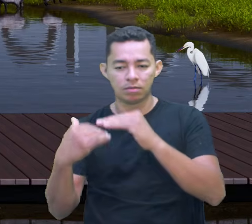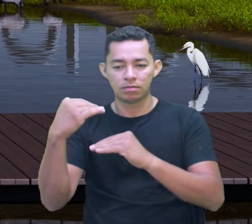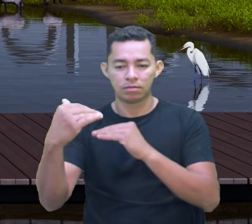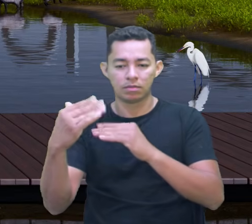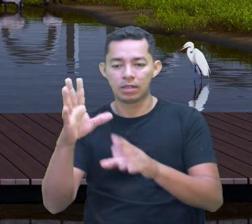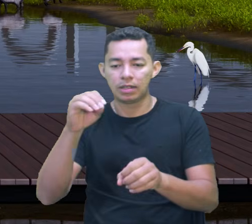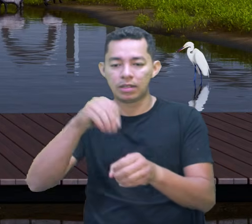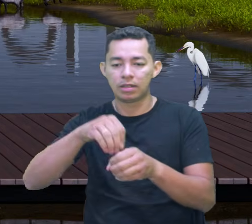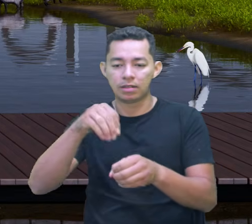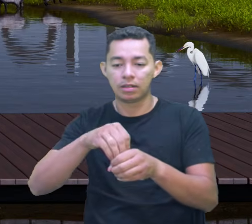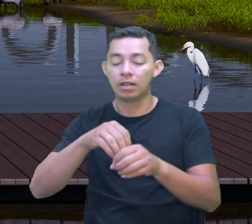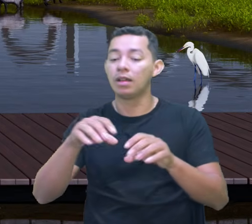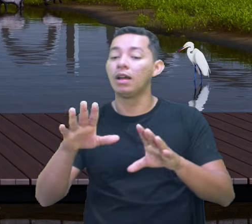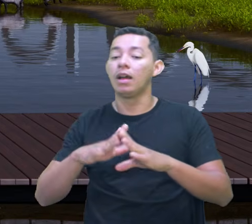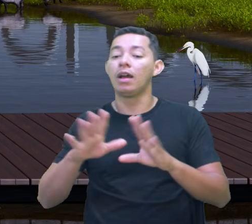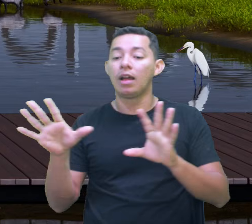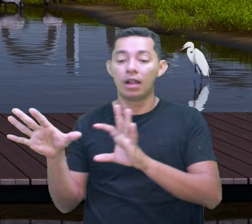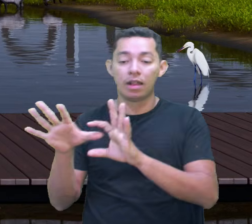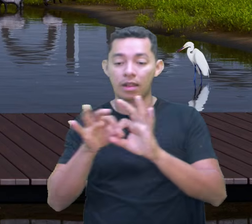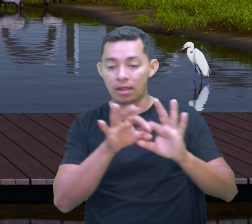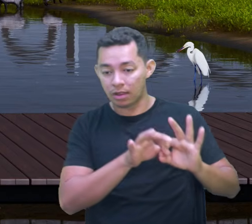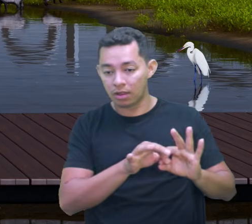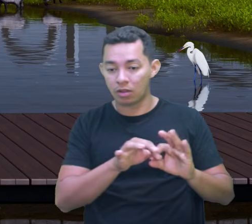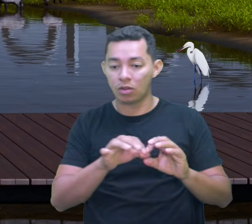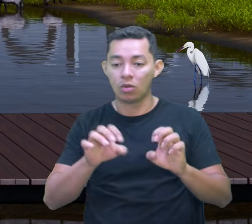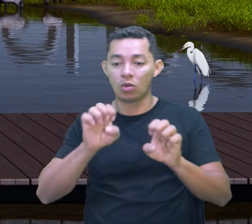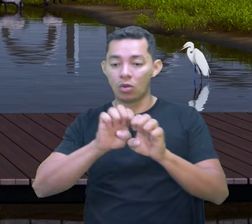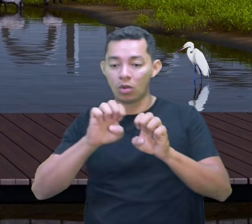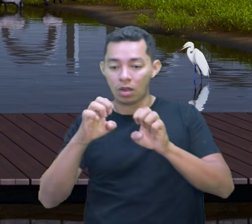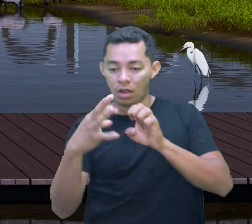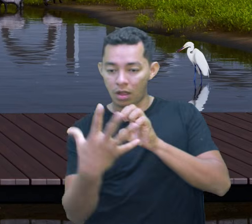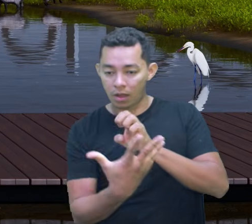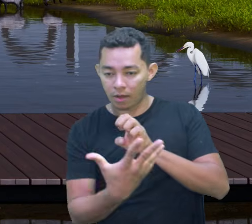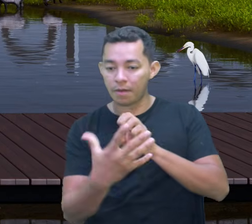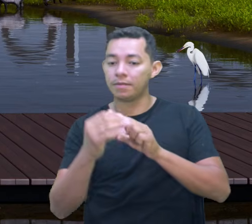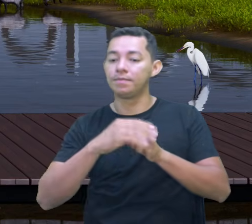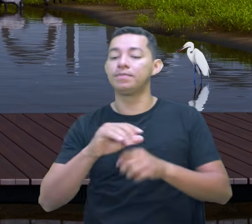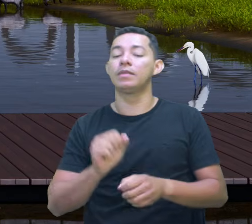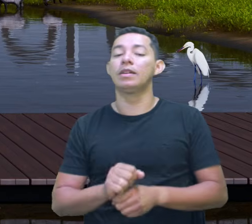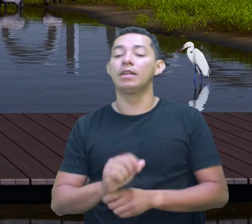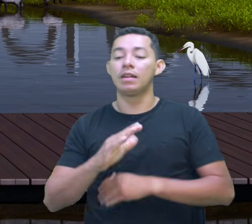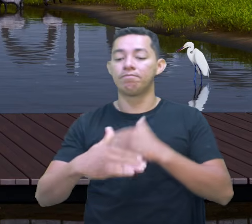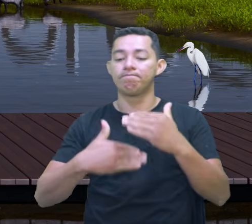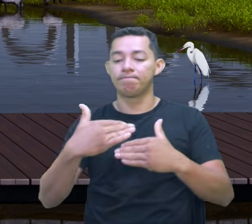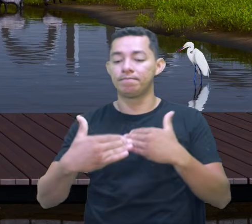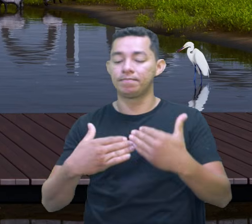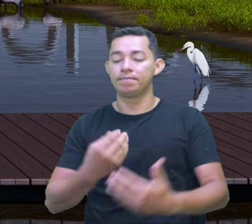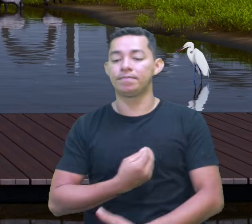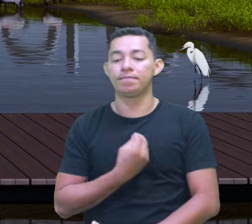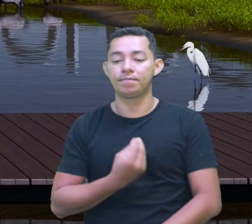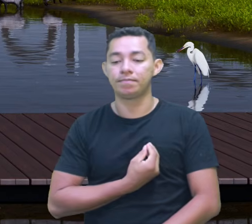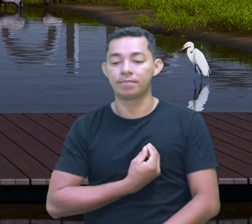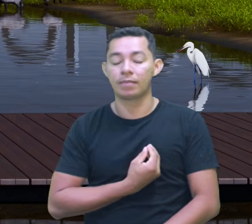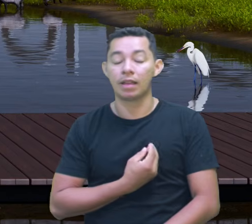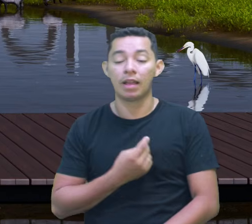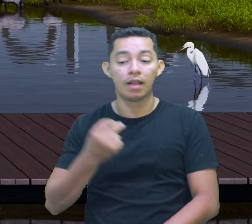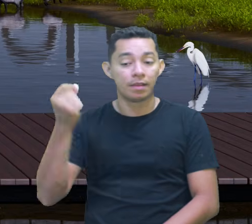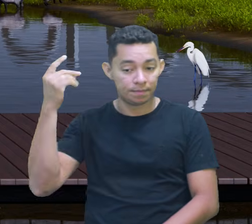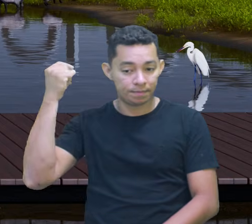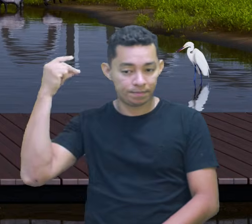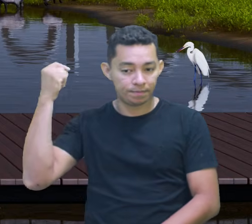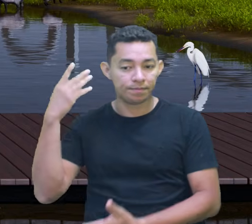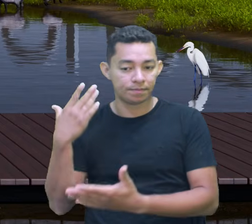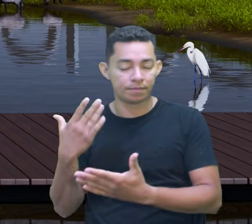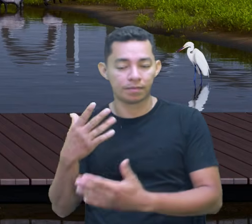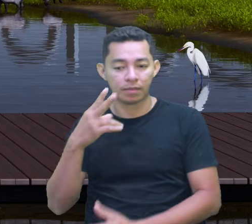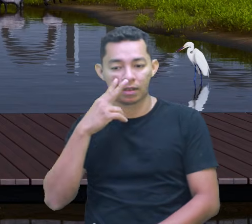ecológico, aliás, do desenvolvimento da vida, dando continuidade. Nós vimos há um tempo atrás, na